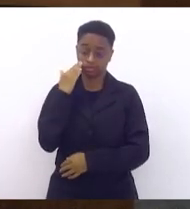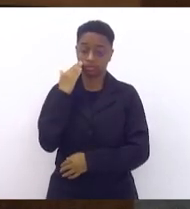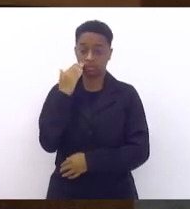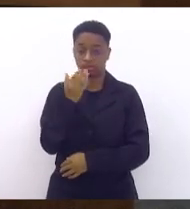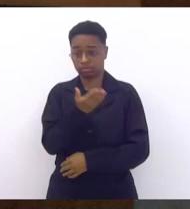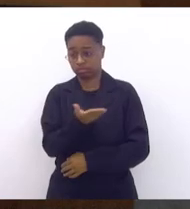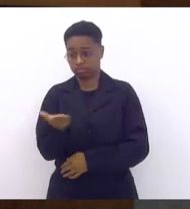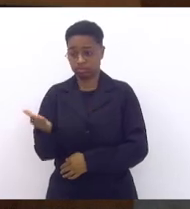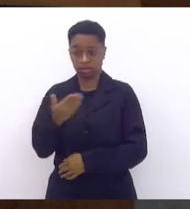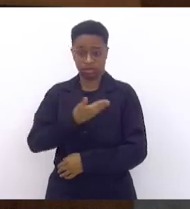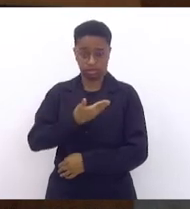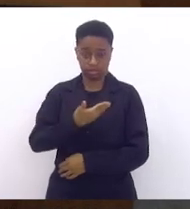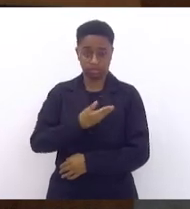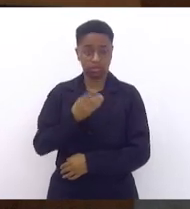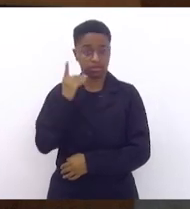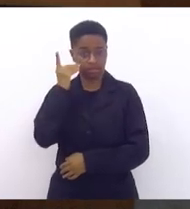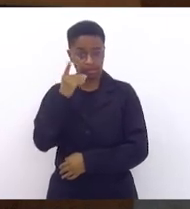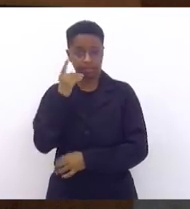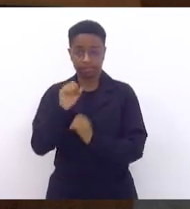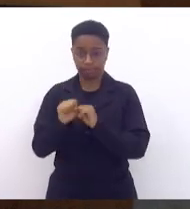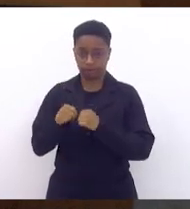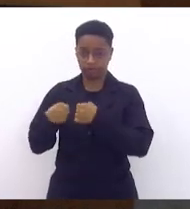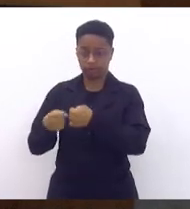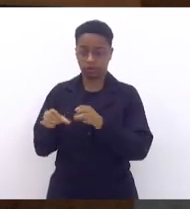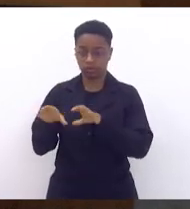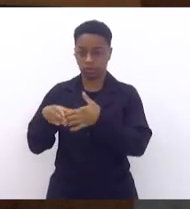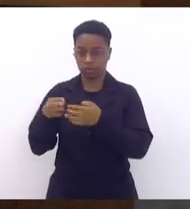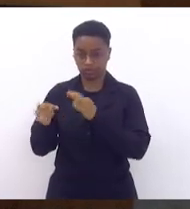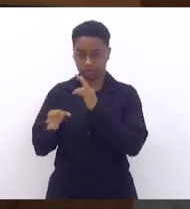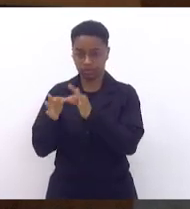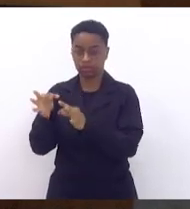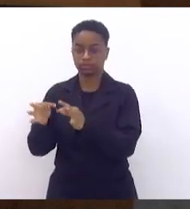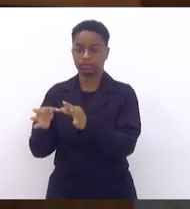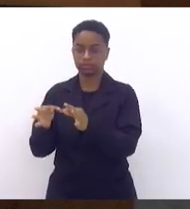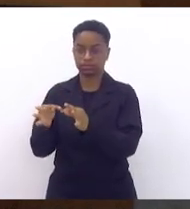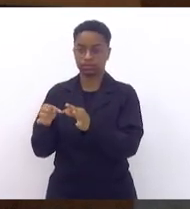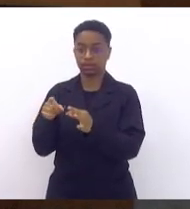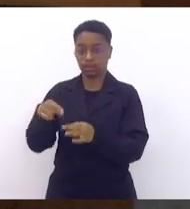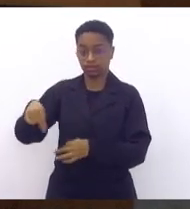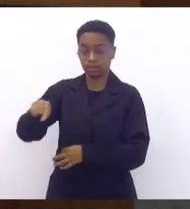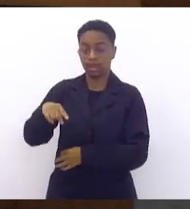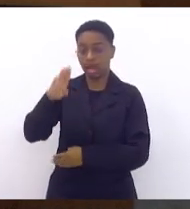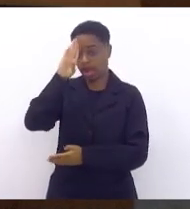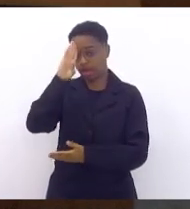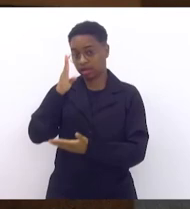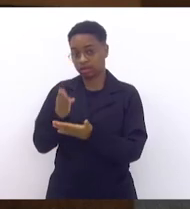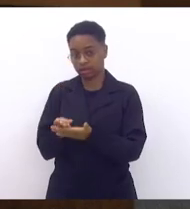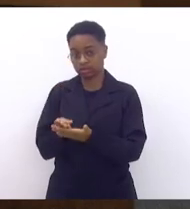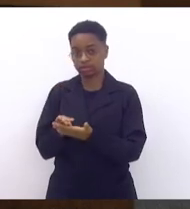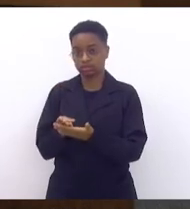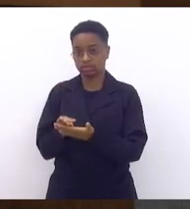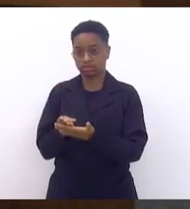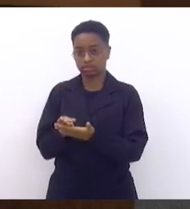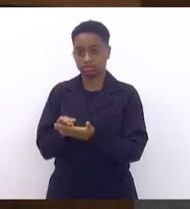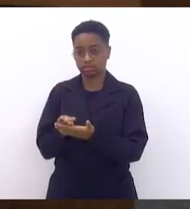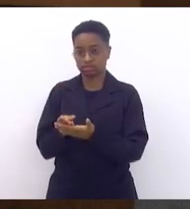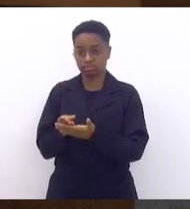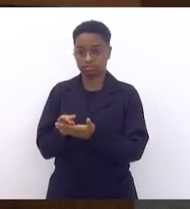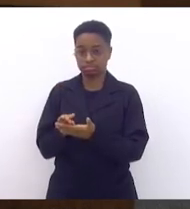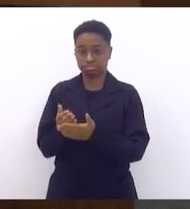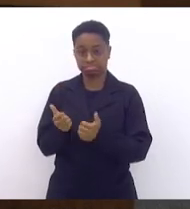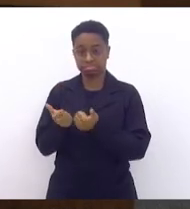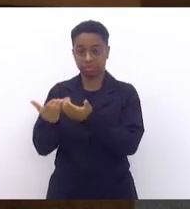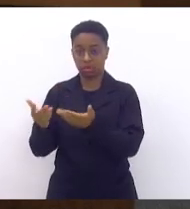das companheiras que defendem a comunidade terapêutica, eles acreditam que estão fazendo um bem para essa